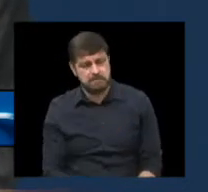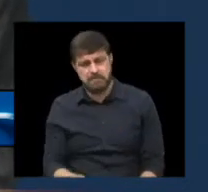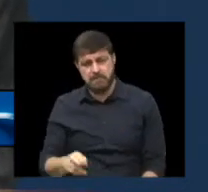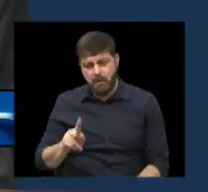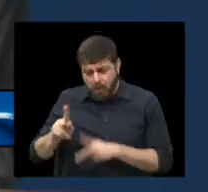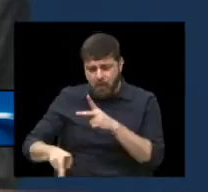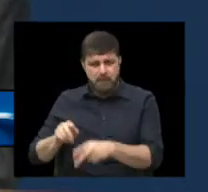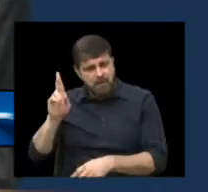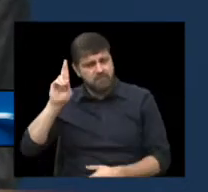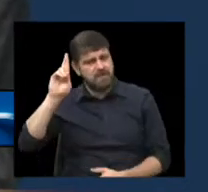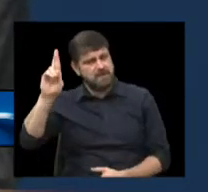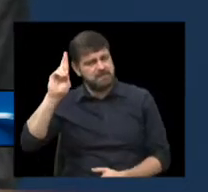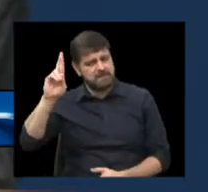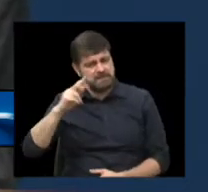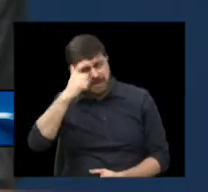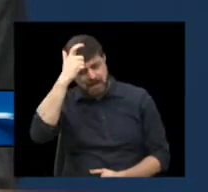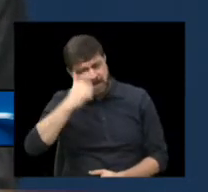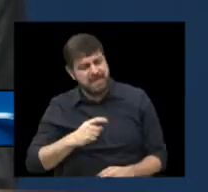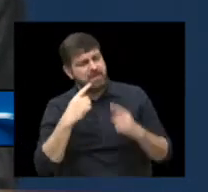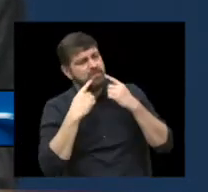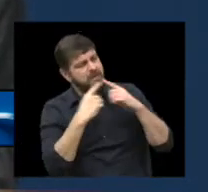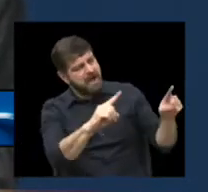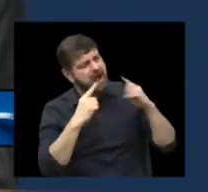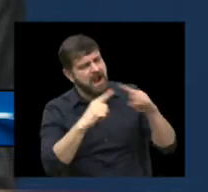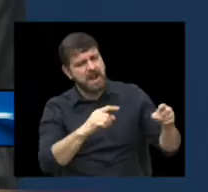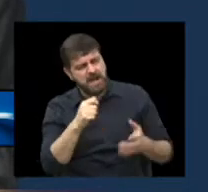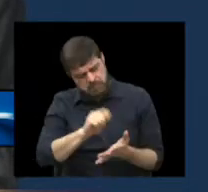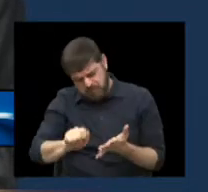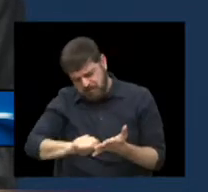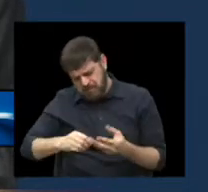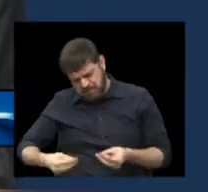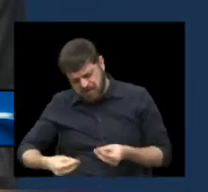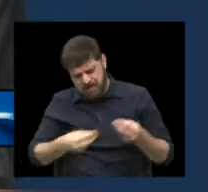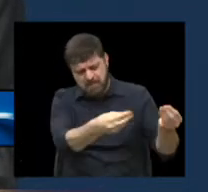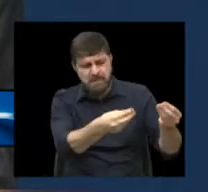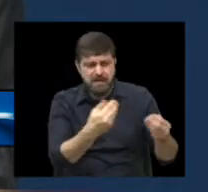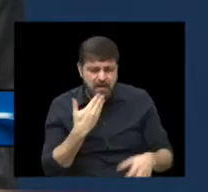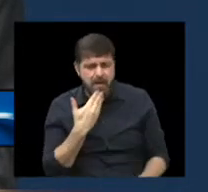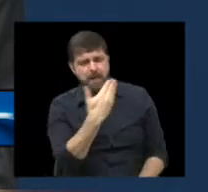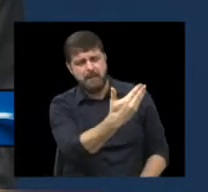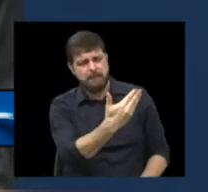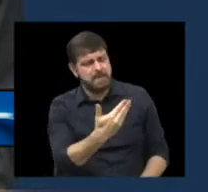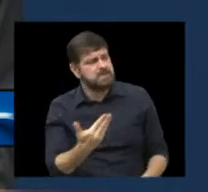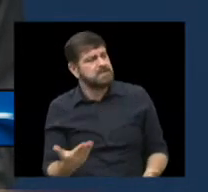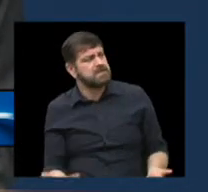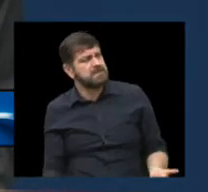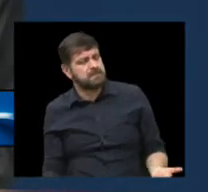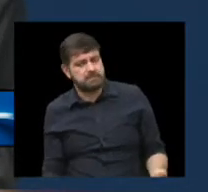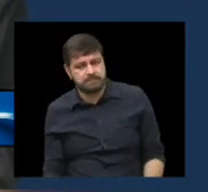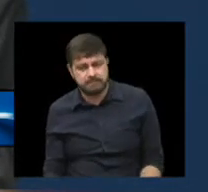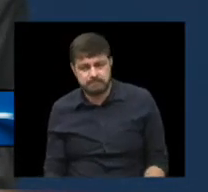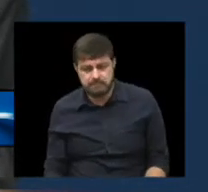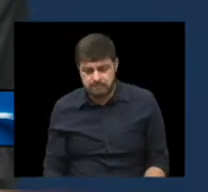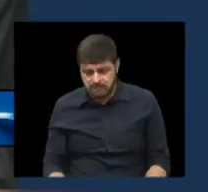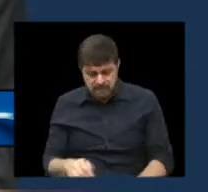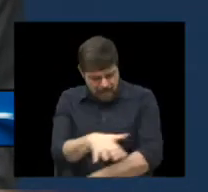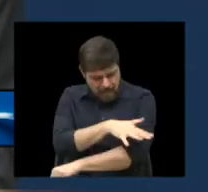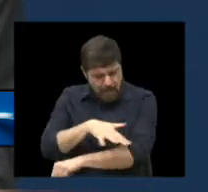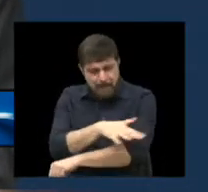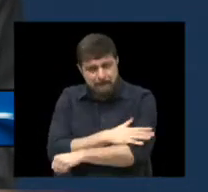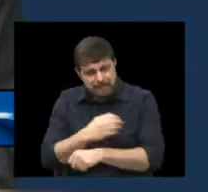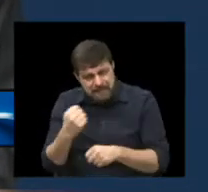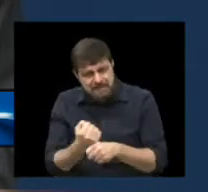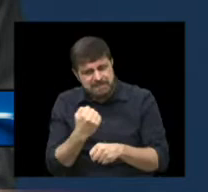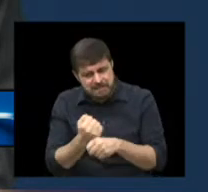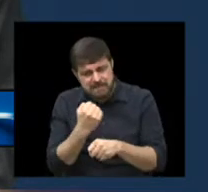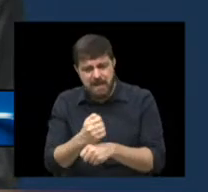que atenda ao meu reclamo, às minhas reivindicações, às minhas indicações, requerimento, e revitalize o